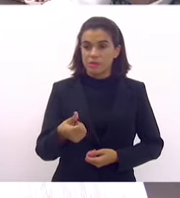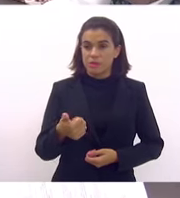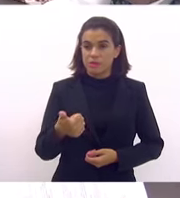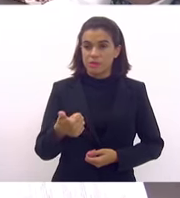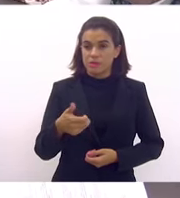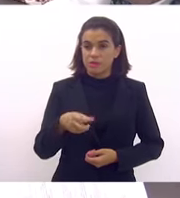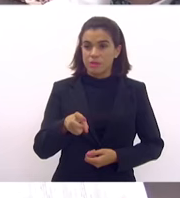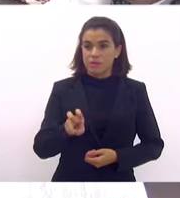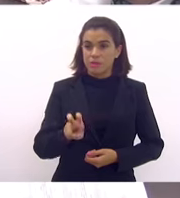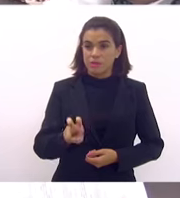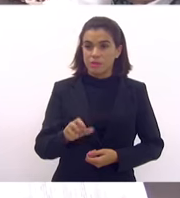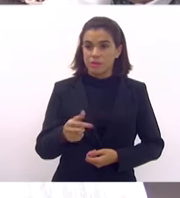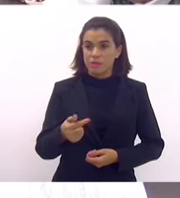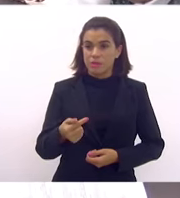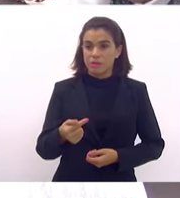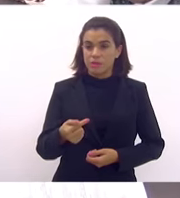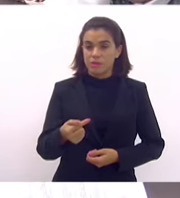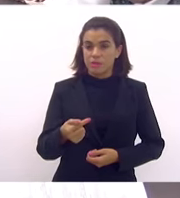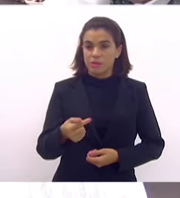157,